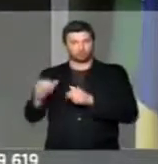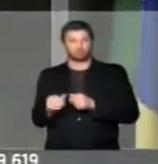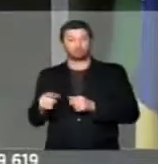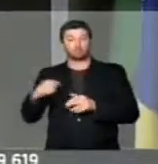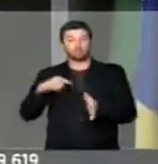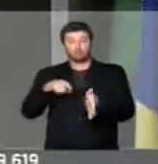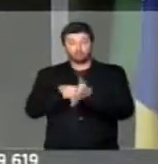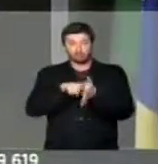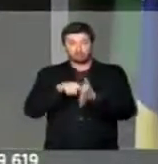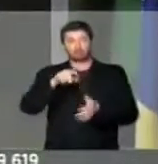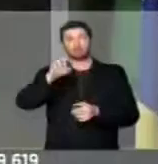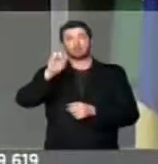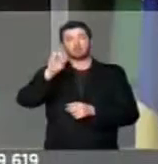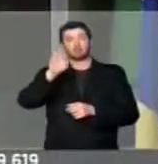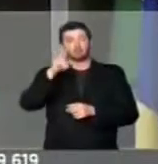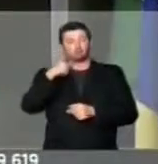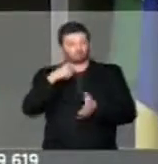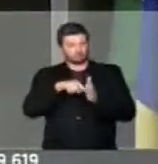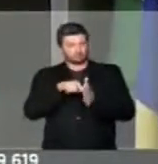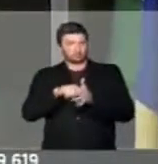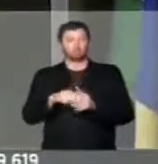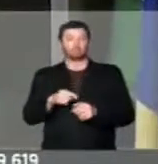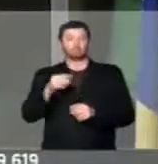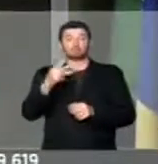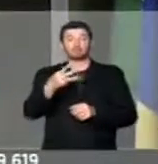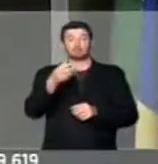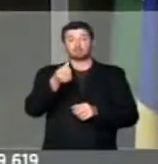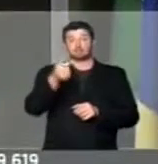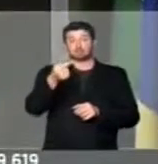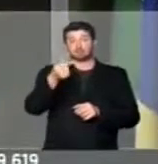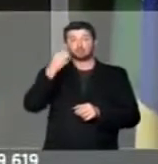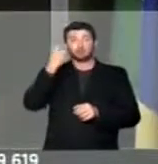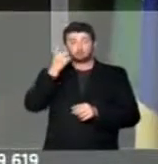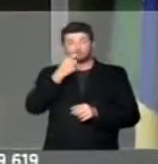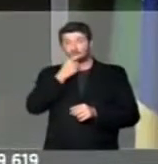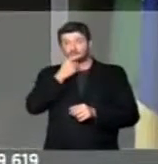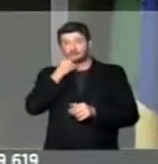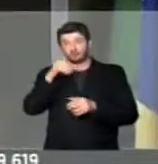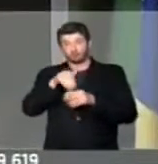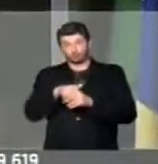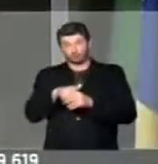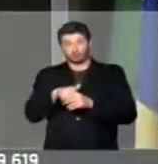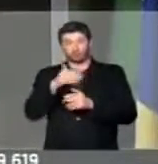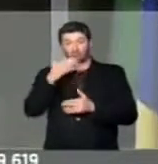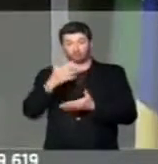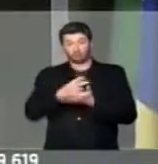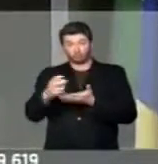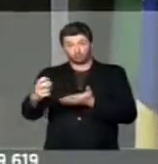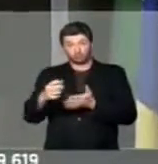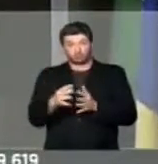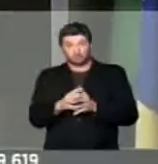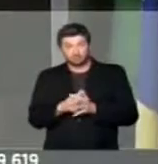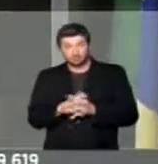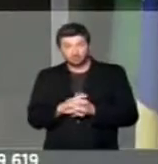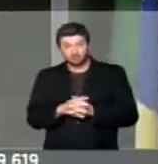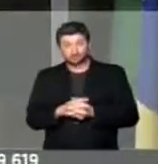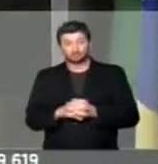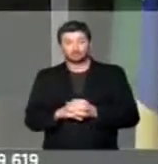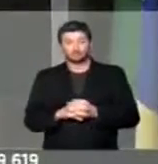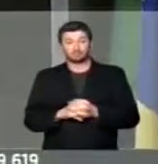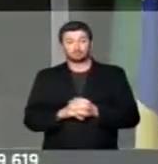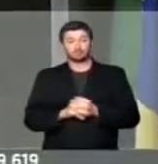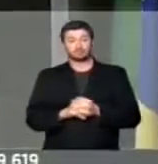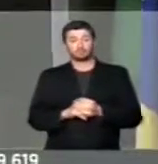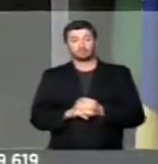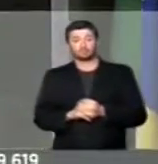delegado éder mauro diz 367 deputados que votaram a favor da instalação do processo de